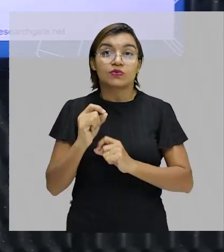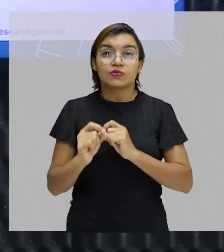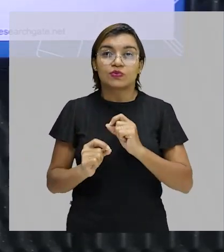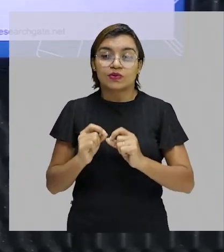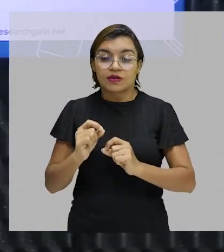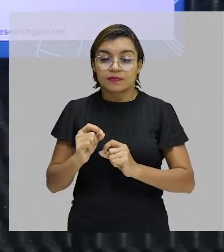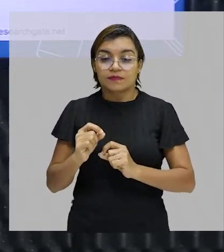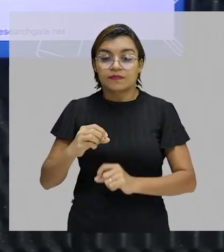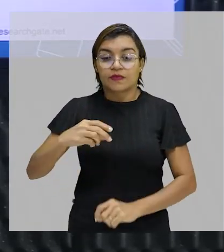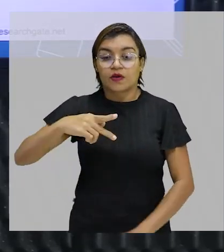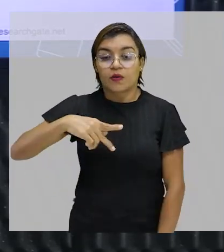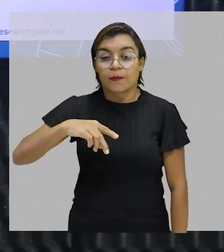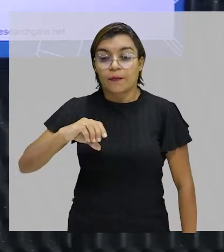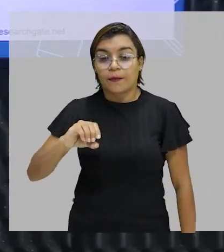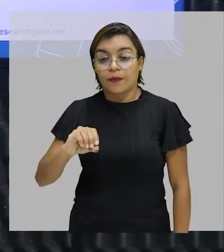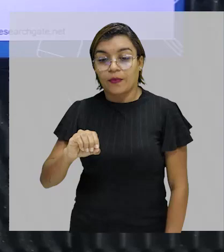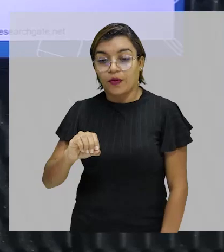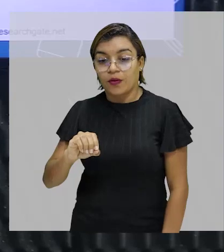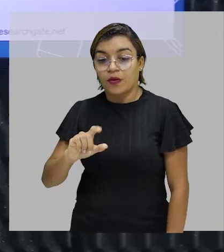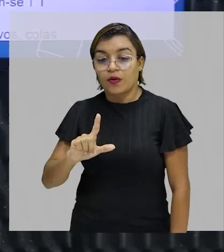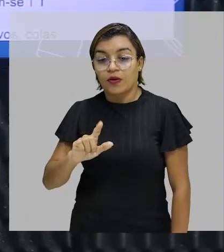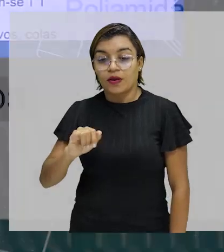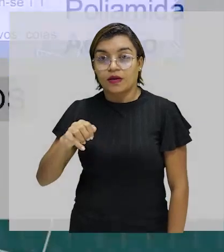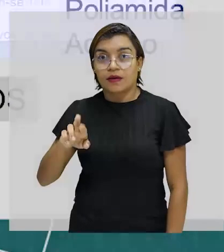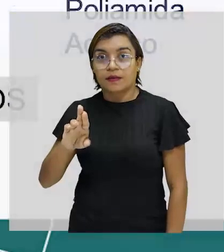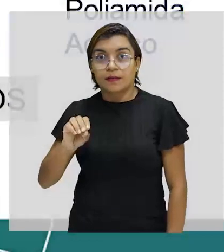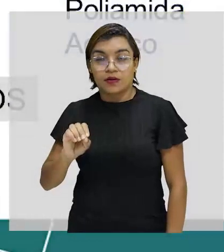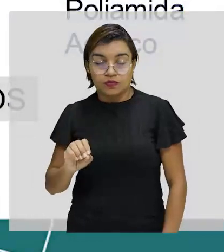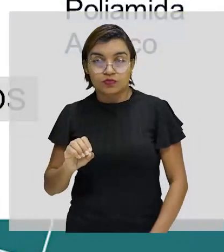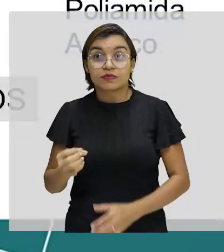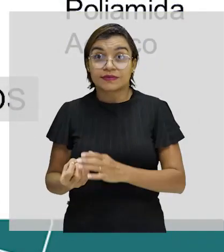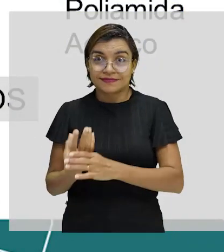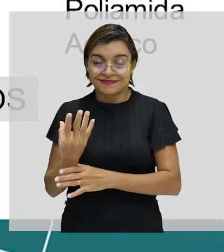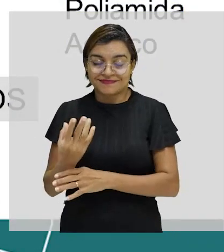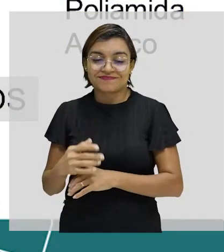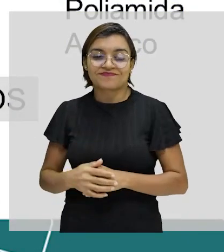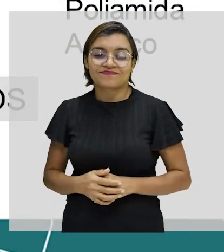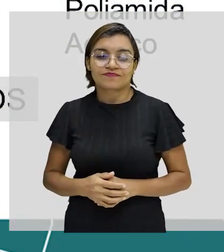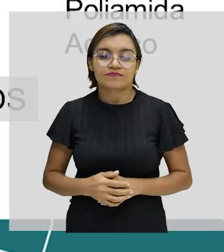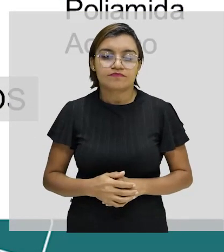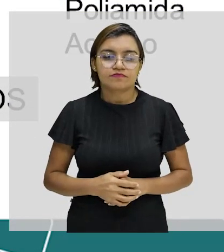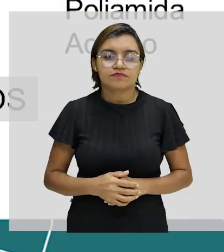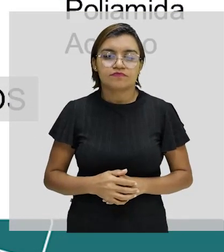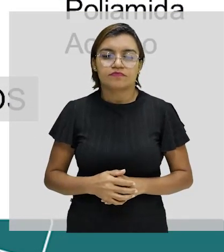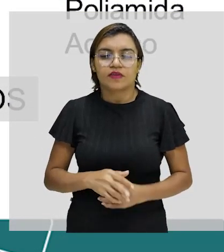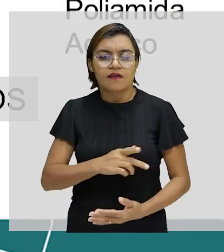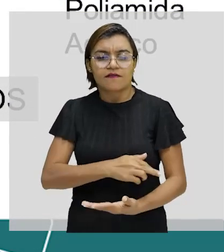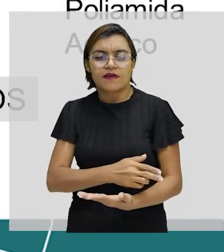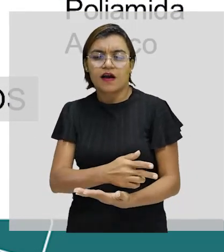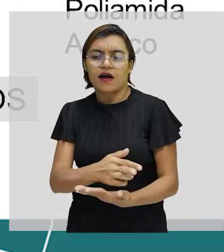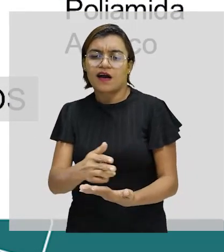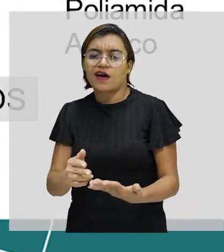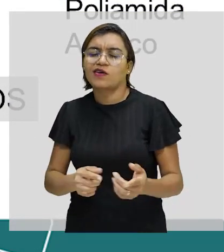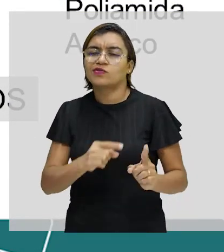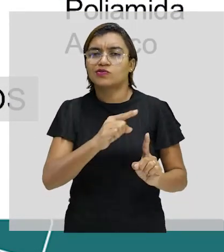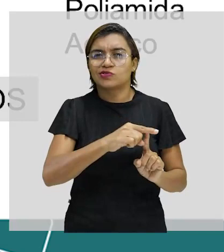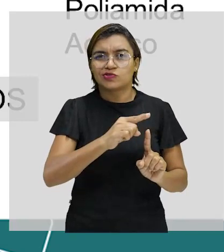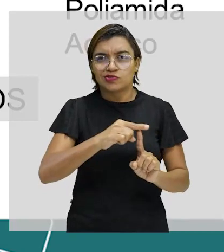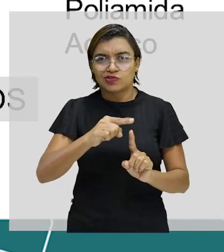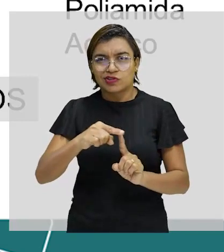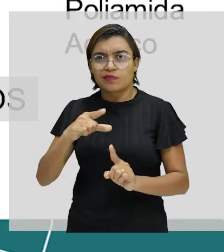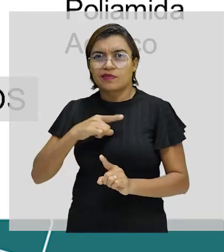o polímero. Show de bola? Falando desses diversos tipos, ó, nós temos os